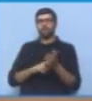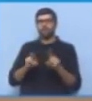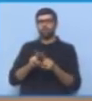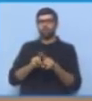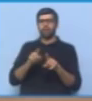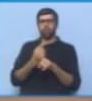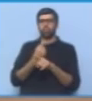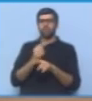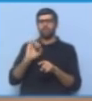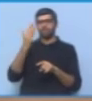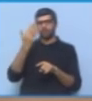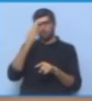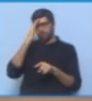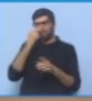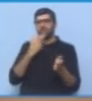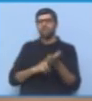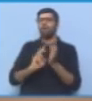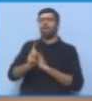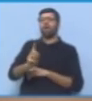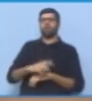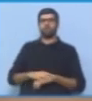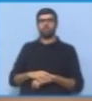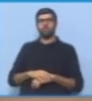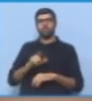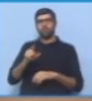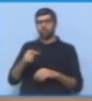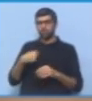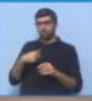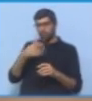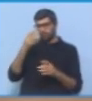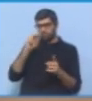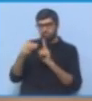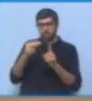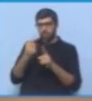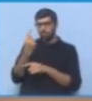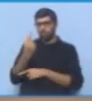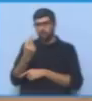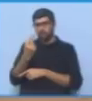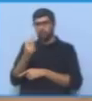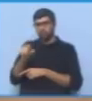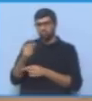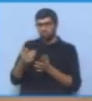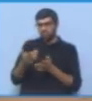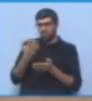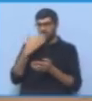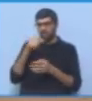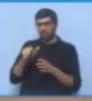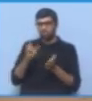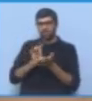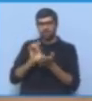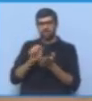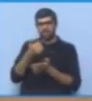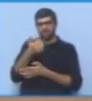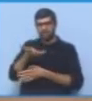priori, como alguma coisa que é. A verdade é isto. Isto é só um olhar. Isto não é nada. Isto é uma tese, tem não sei quantas páginas, 500 e